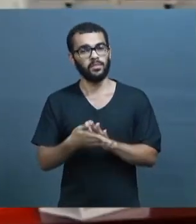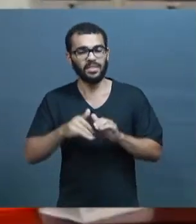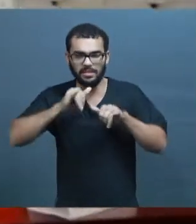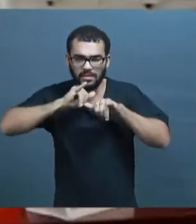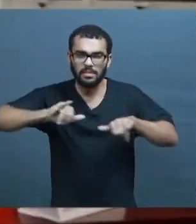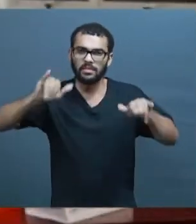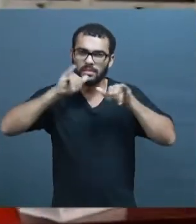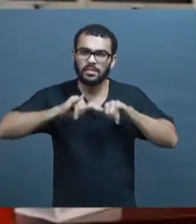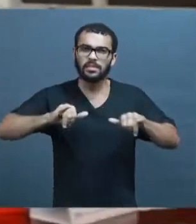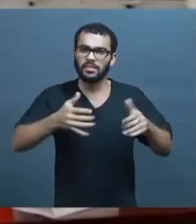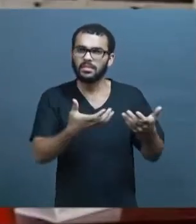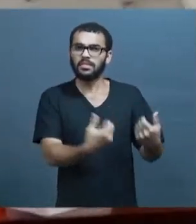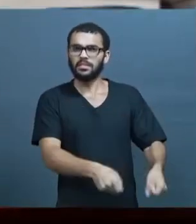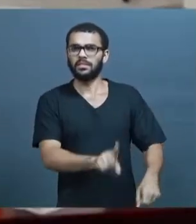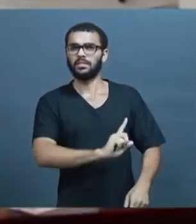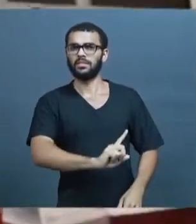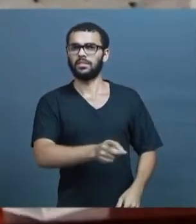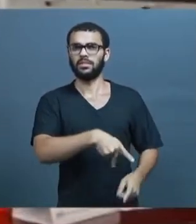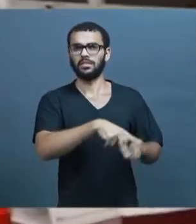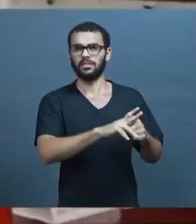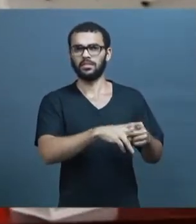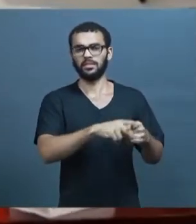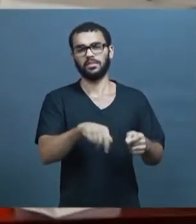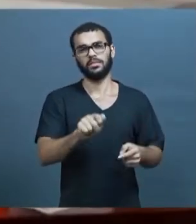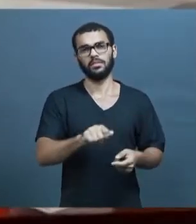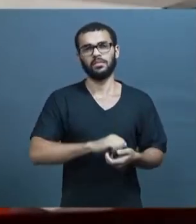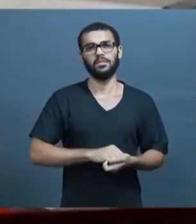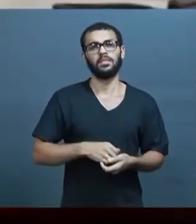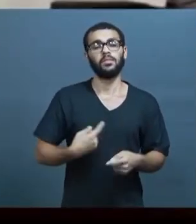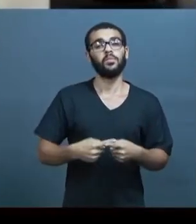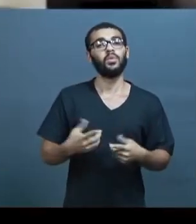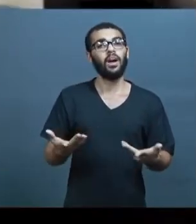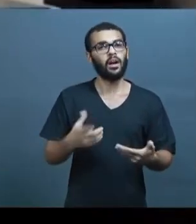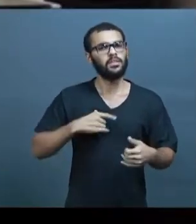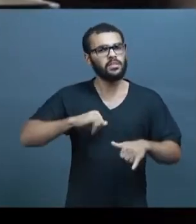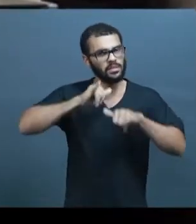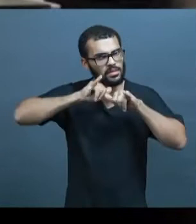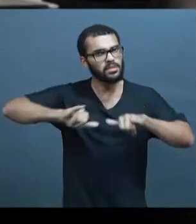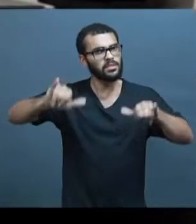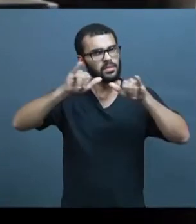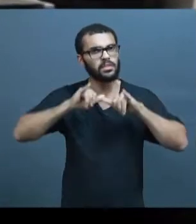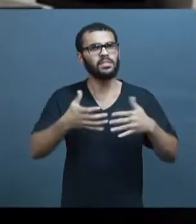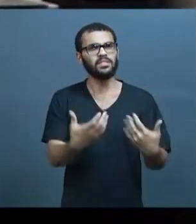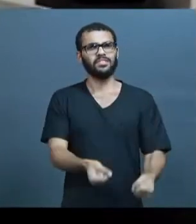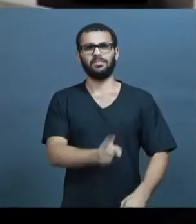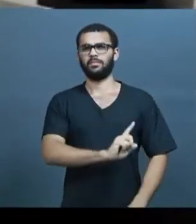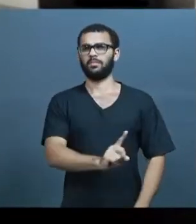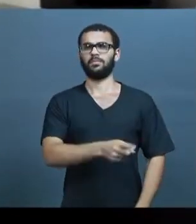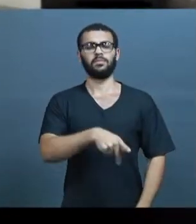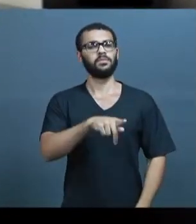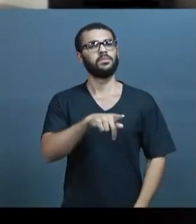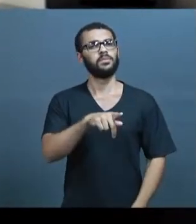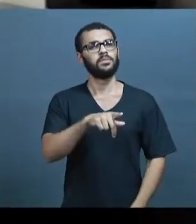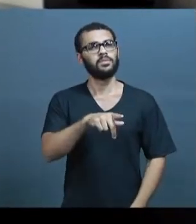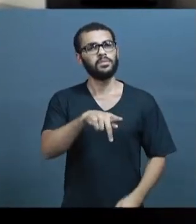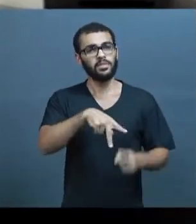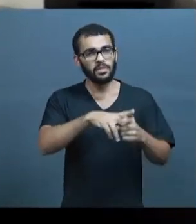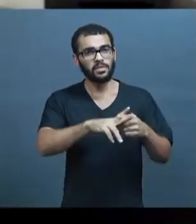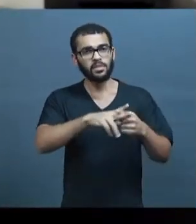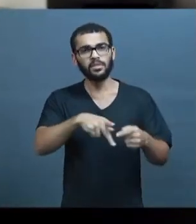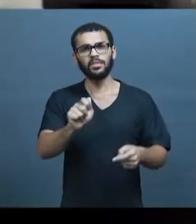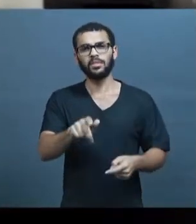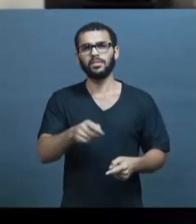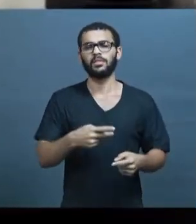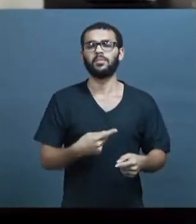O Sindifisco tem se posicionado contrariamente à reforma e está fazendo uma campanha nesse sentido porque entende que não é uma